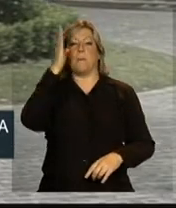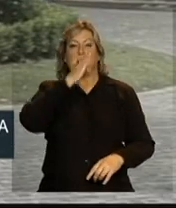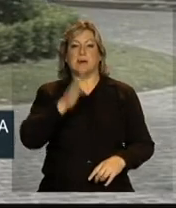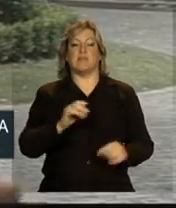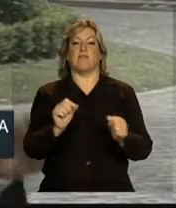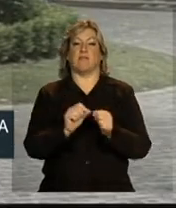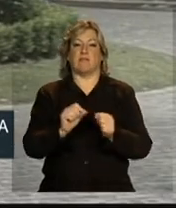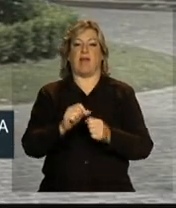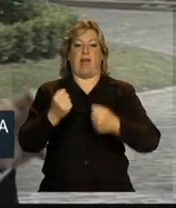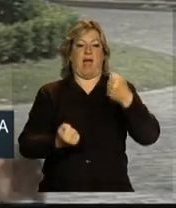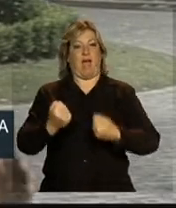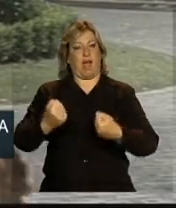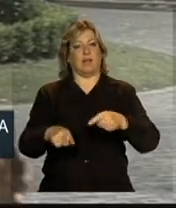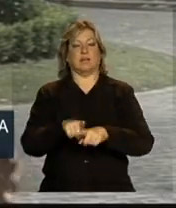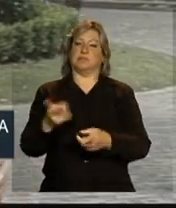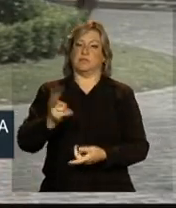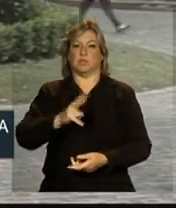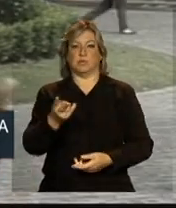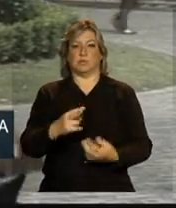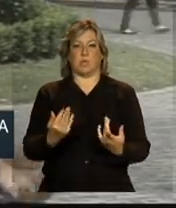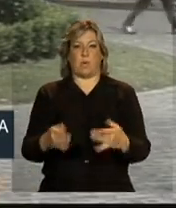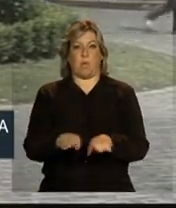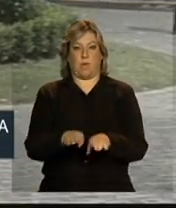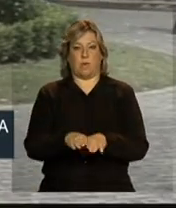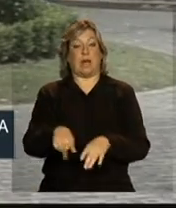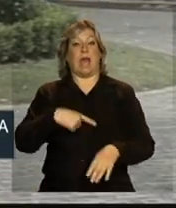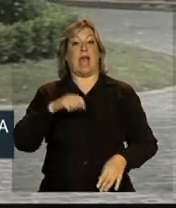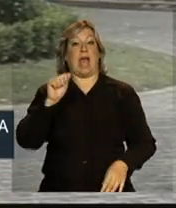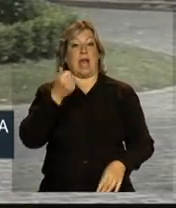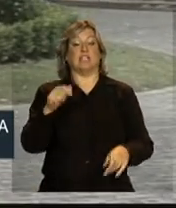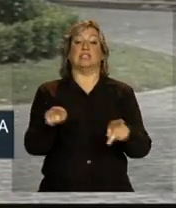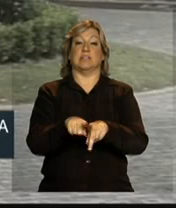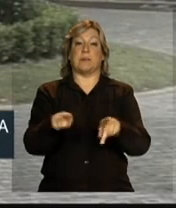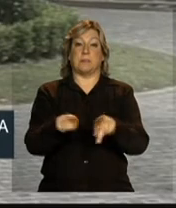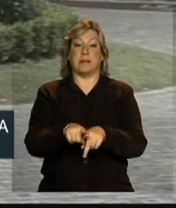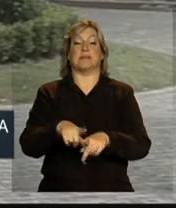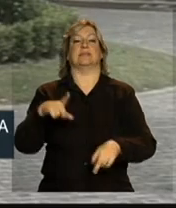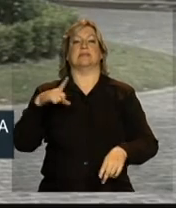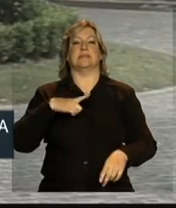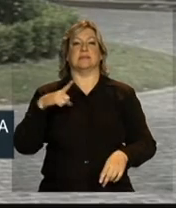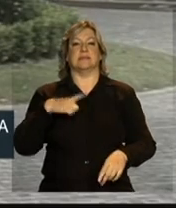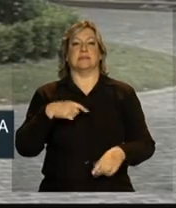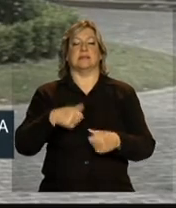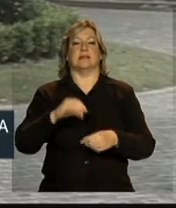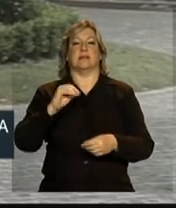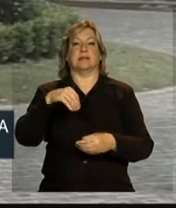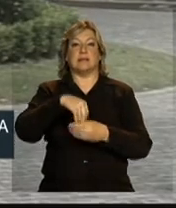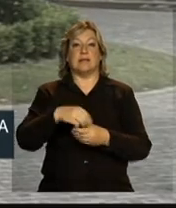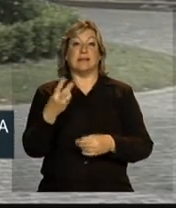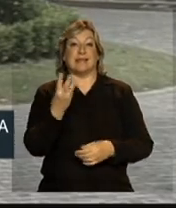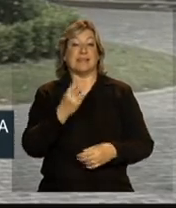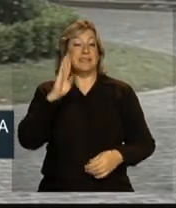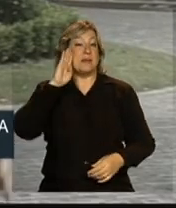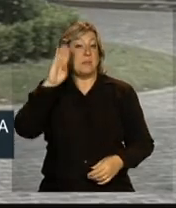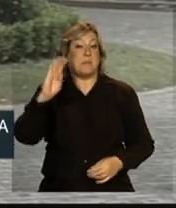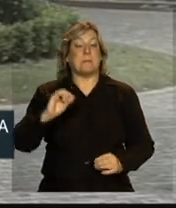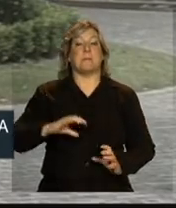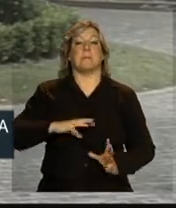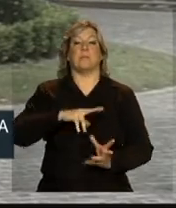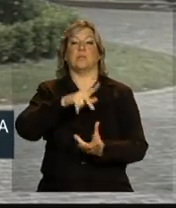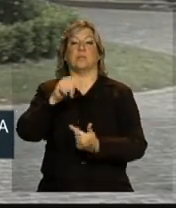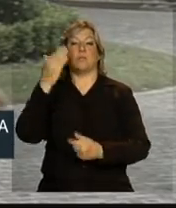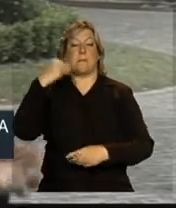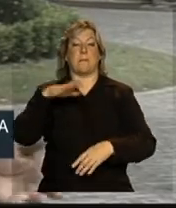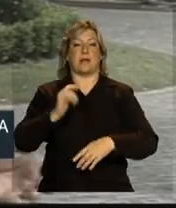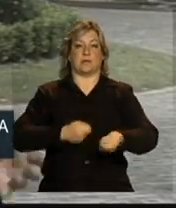fabrica carros e vice-versa. A Argentina também está entre os três maiores parceiros comerciais do Brasil no mundo, só